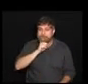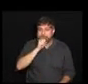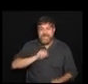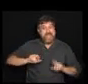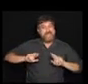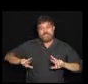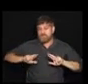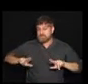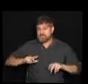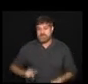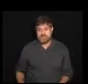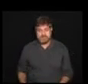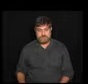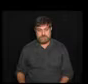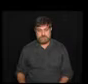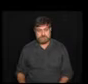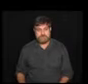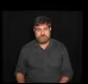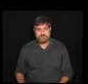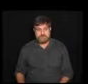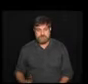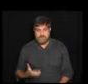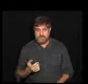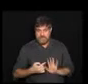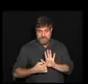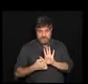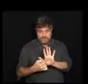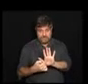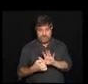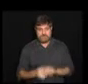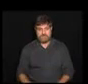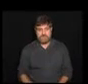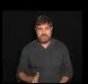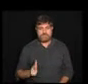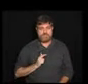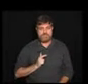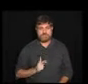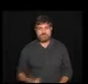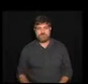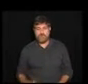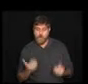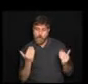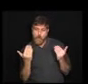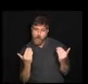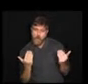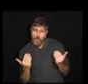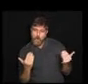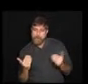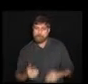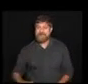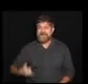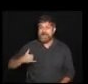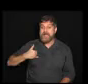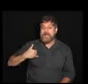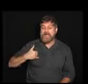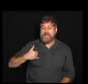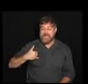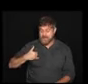mais isso. Pode passar mais um? Queria mostrar em relação, quando a gente compara com a